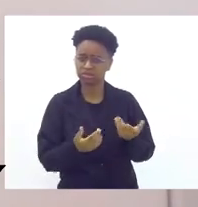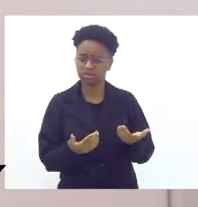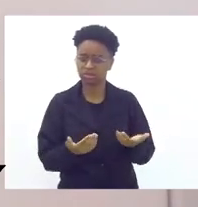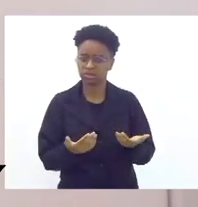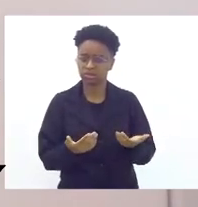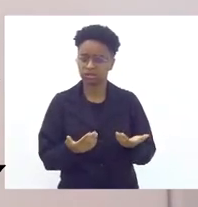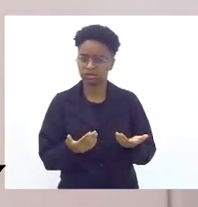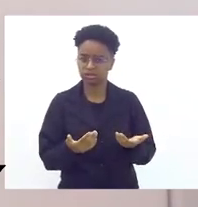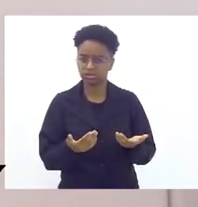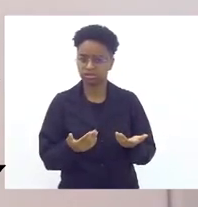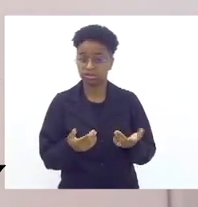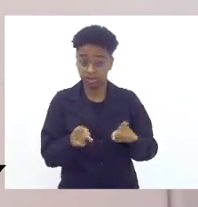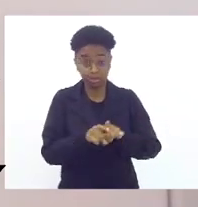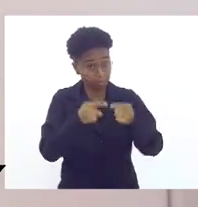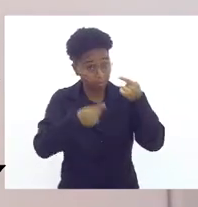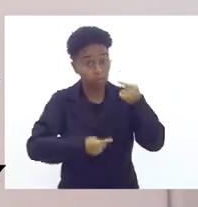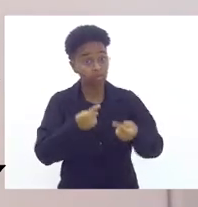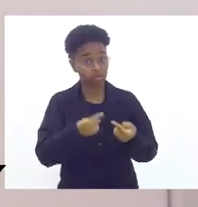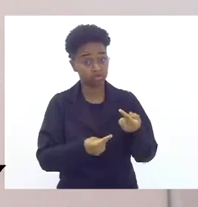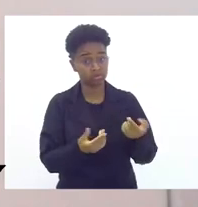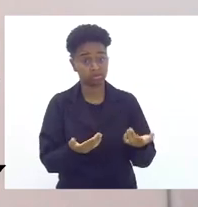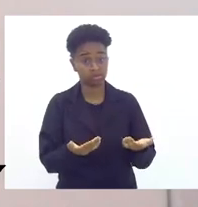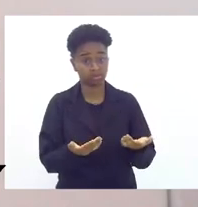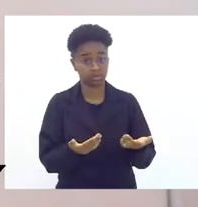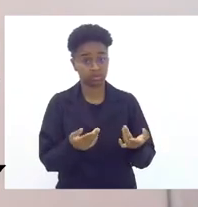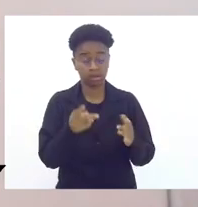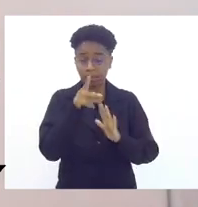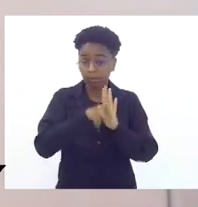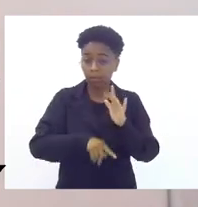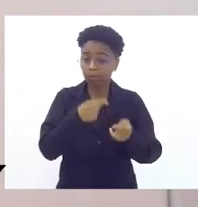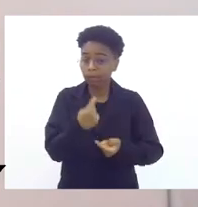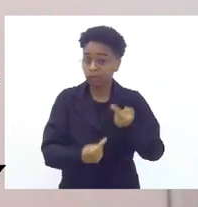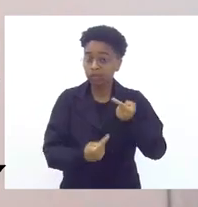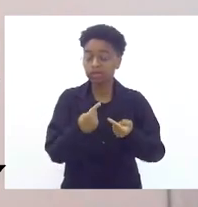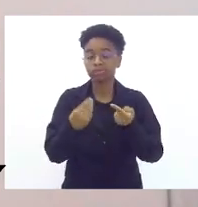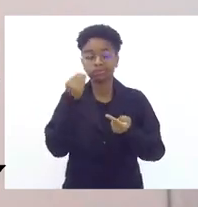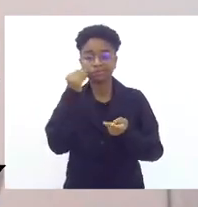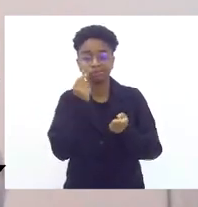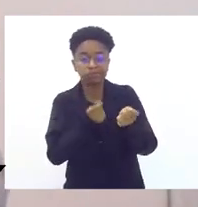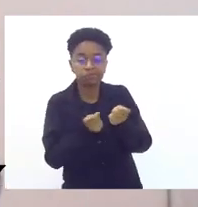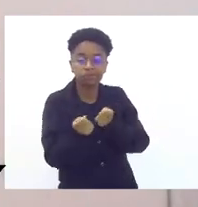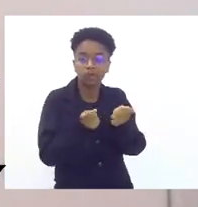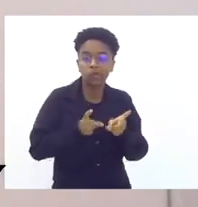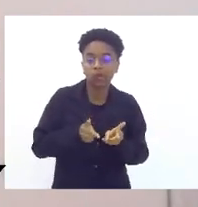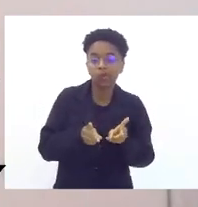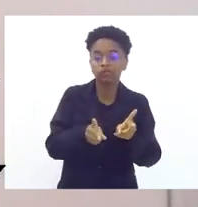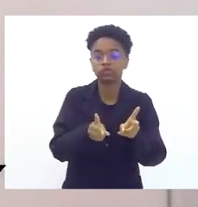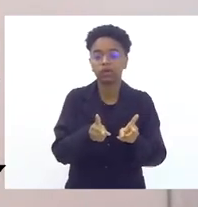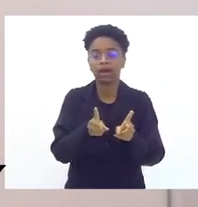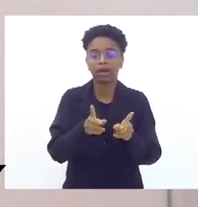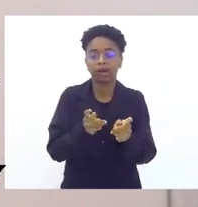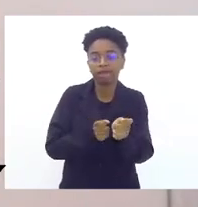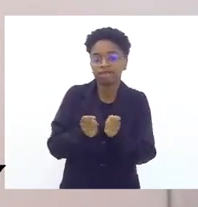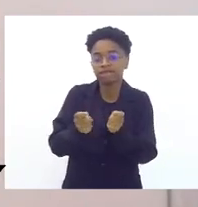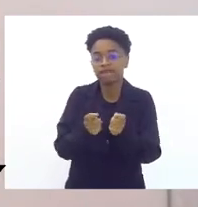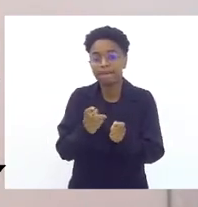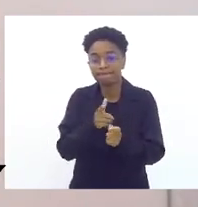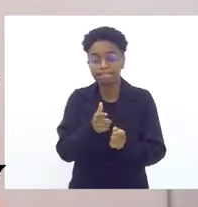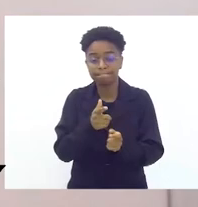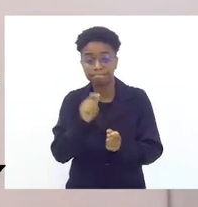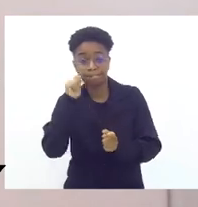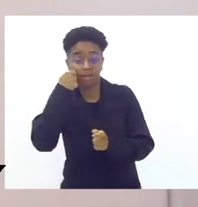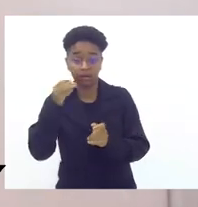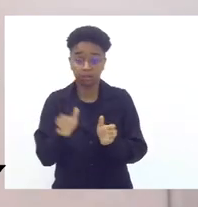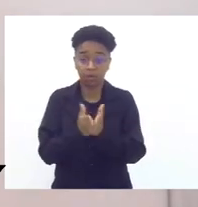inclusive político projeto político de manutenção de pretos e pobres porque se não mata na ponta do